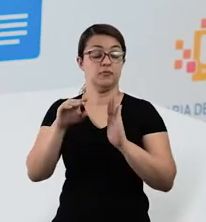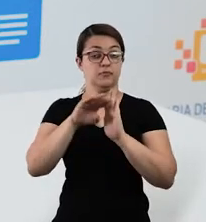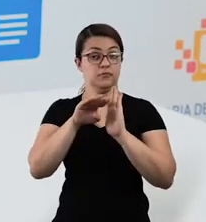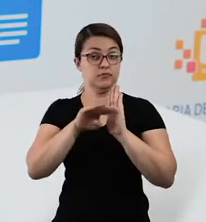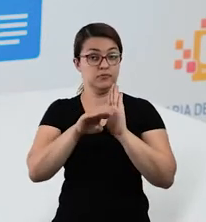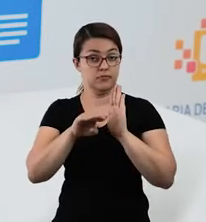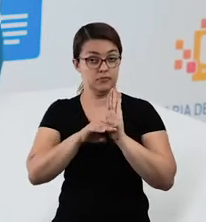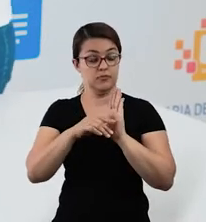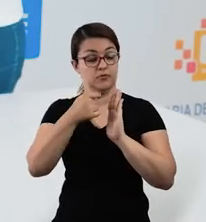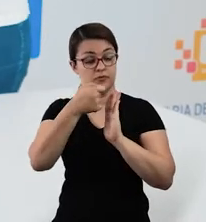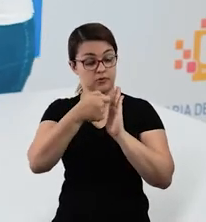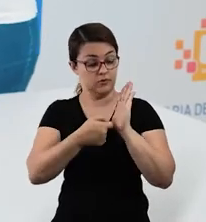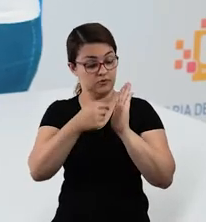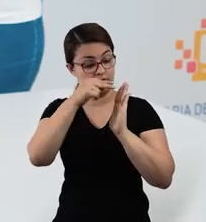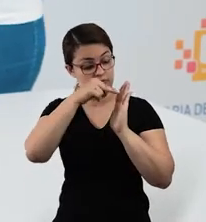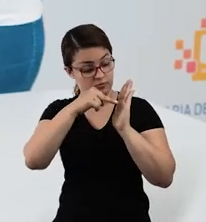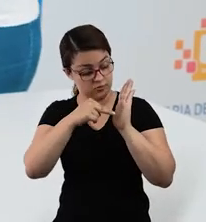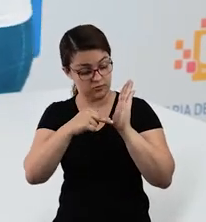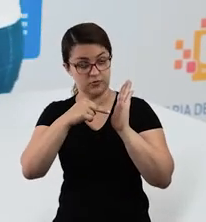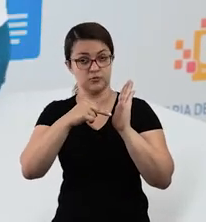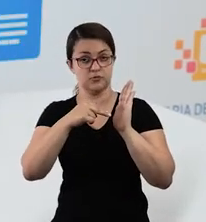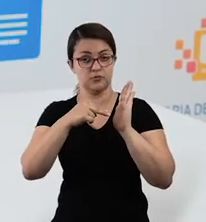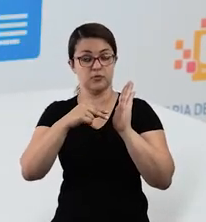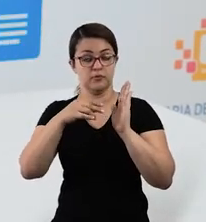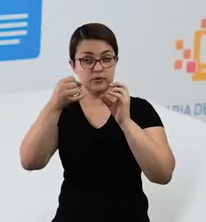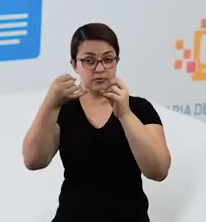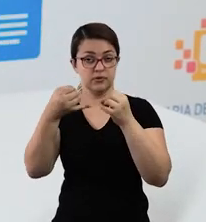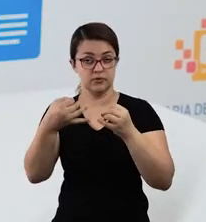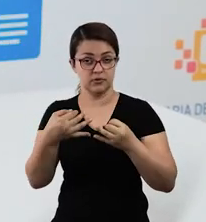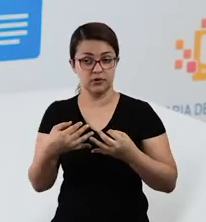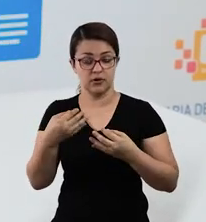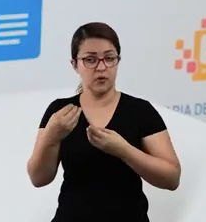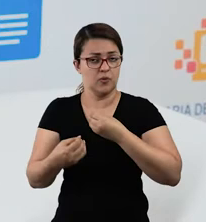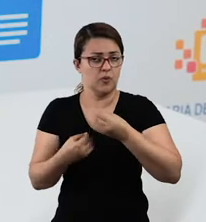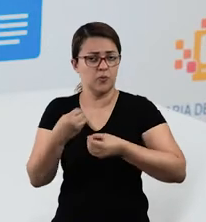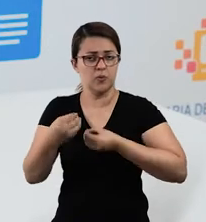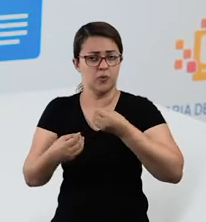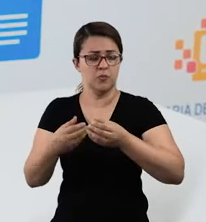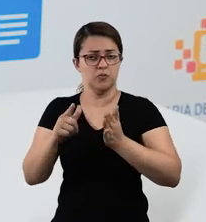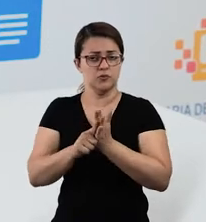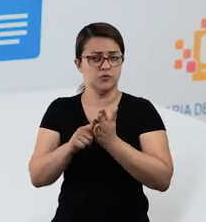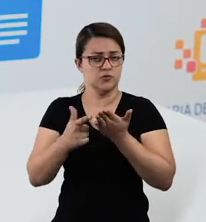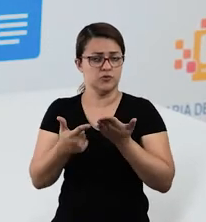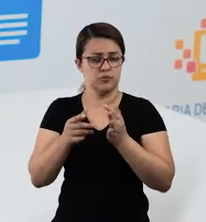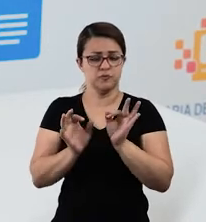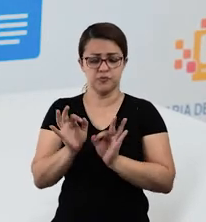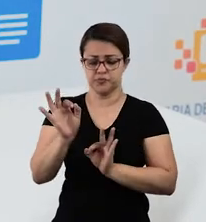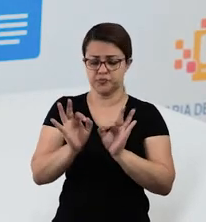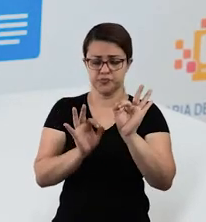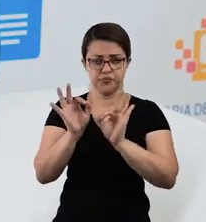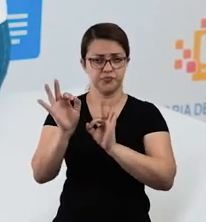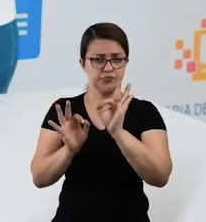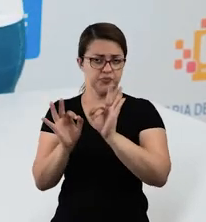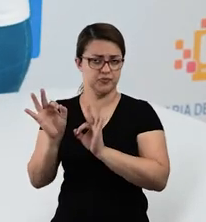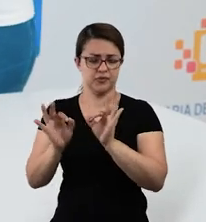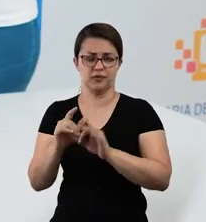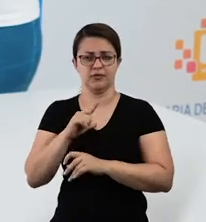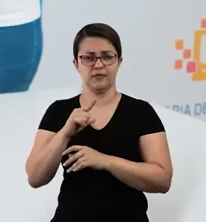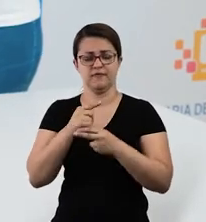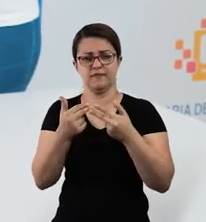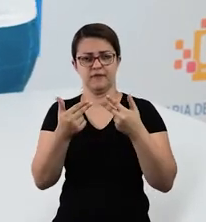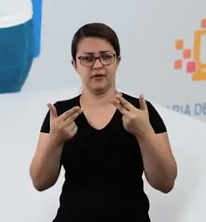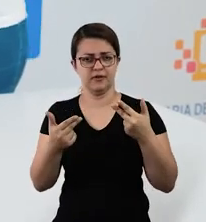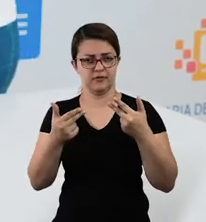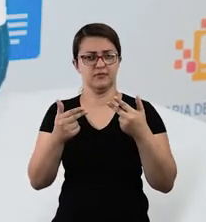pequeno texto que você vai ler aí na sua casa e aqui vai explicar um pouquinho como é que o jornal ele é montado, né? Ele tem